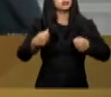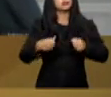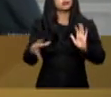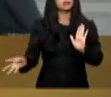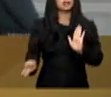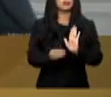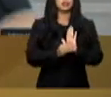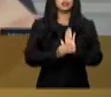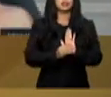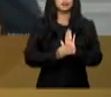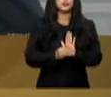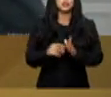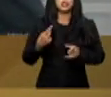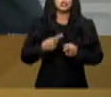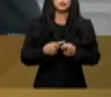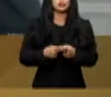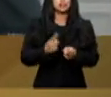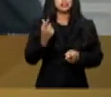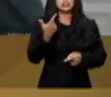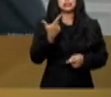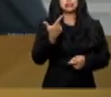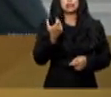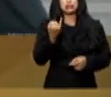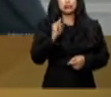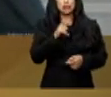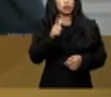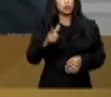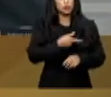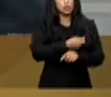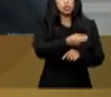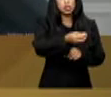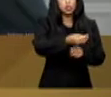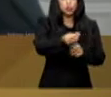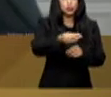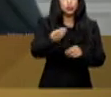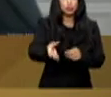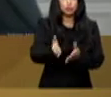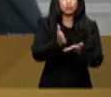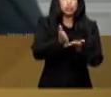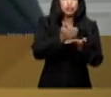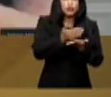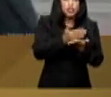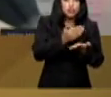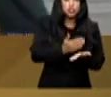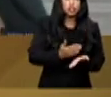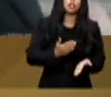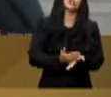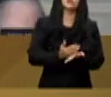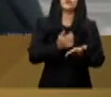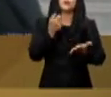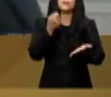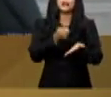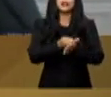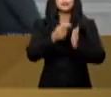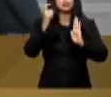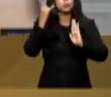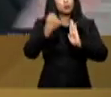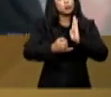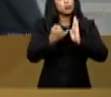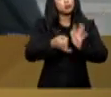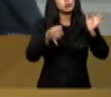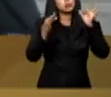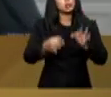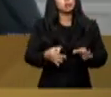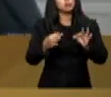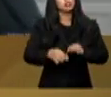ao não distribuir adequadamente a arrecadação do tributo entre ambos os estados envolvidos,